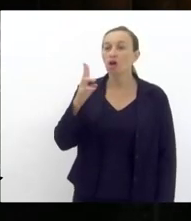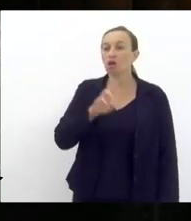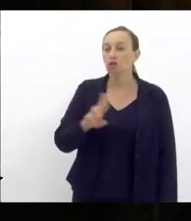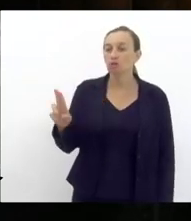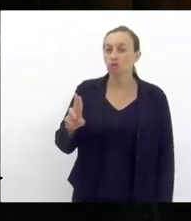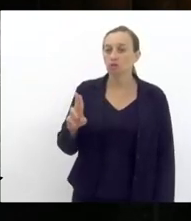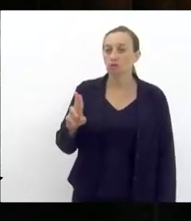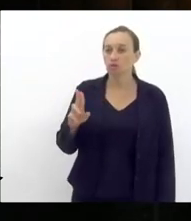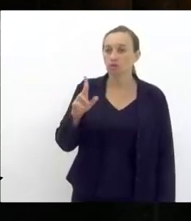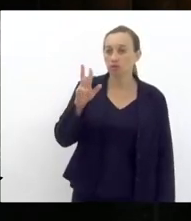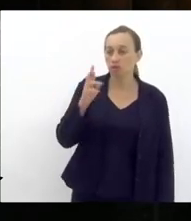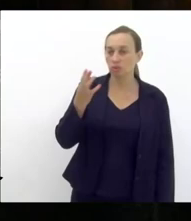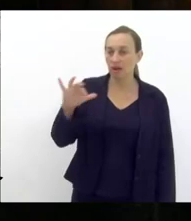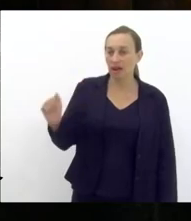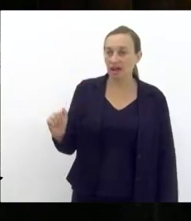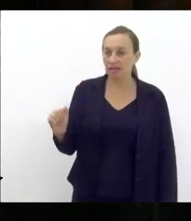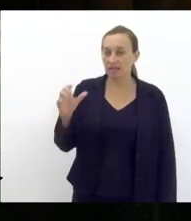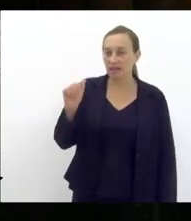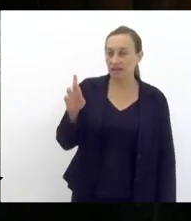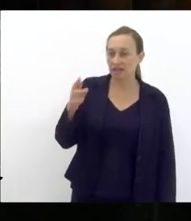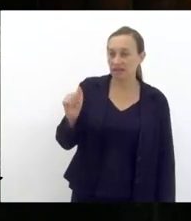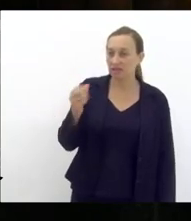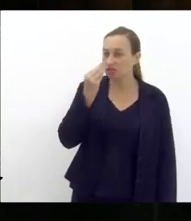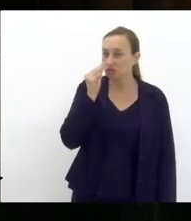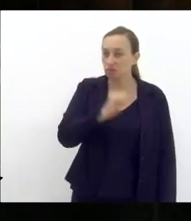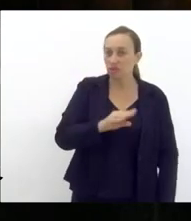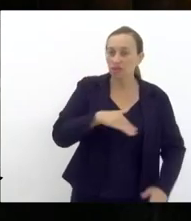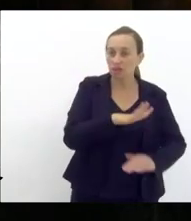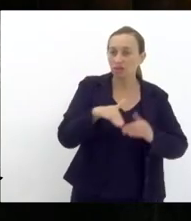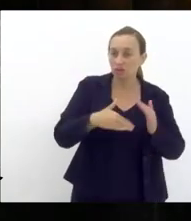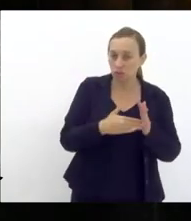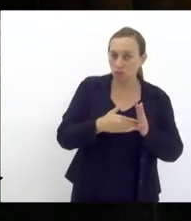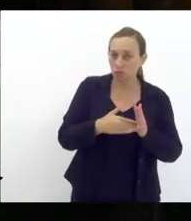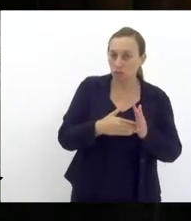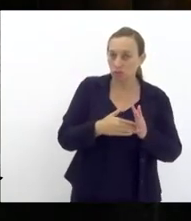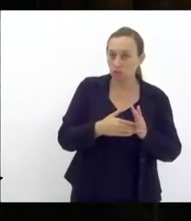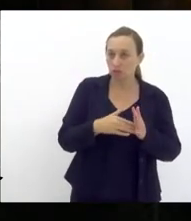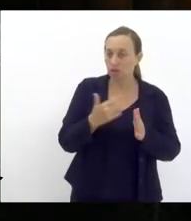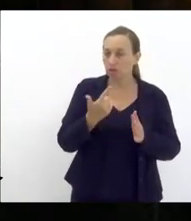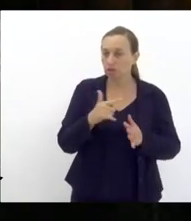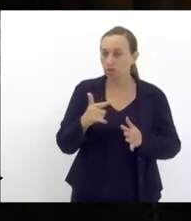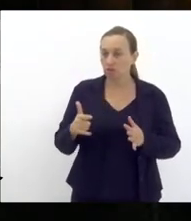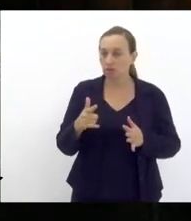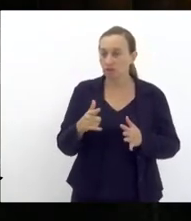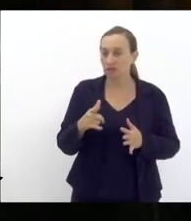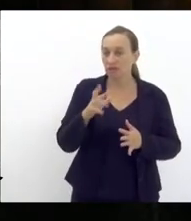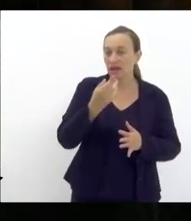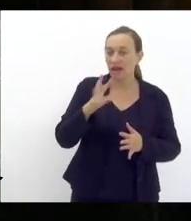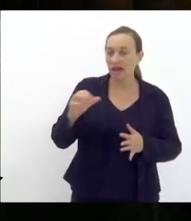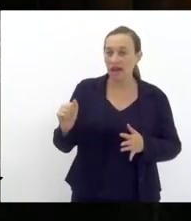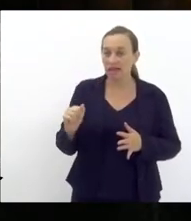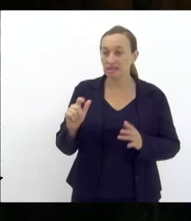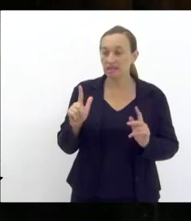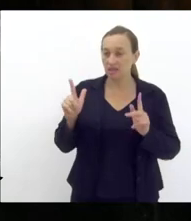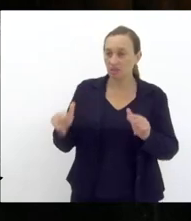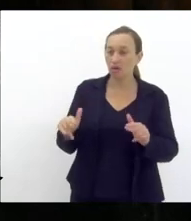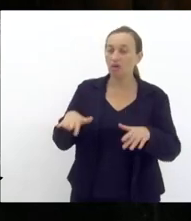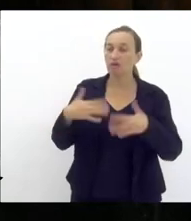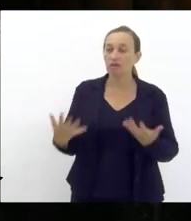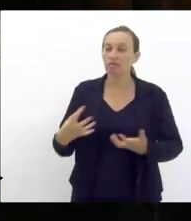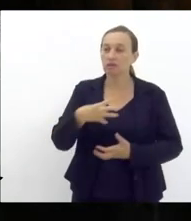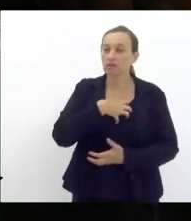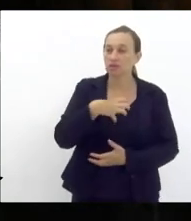raça ariana desprezando todos aqueles e aquelas que não fossem da raça ariana Então nesse sentido